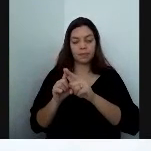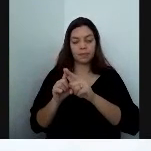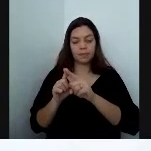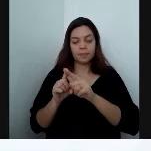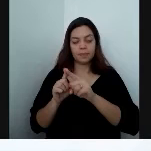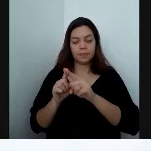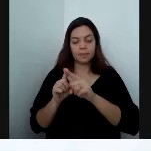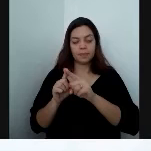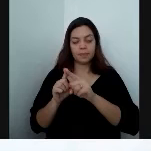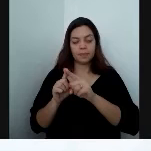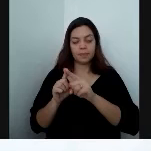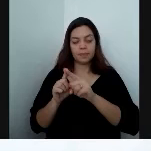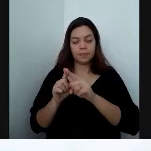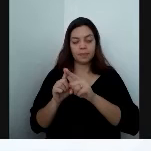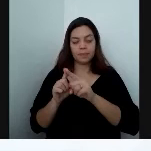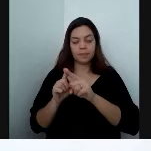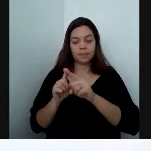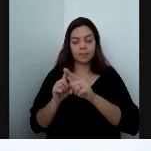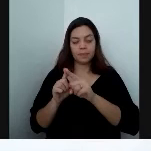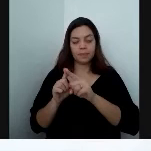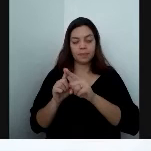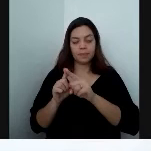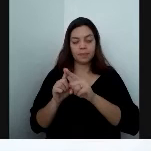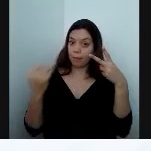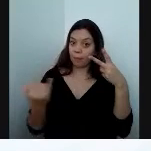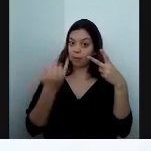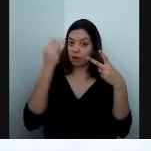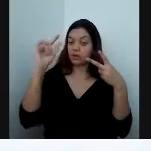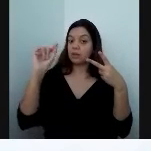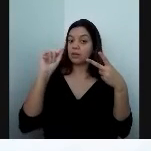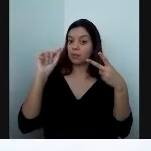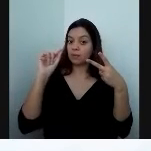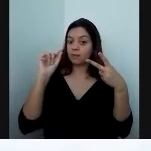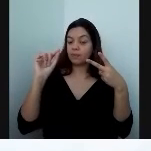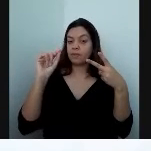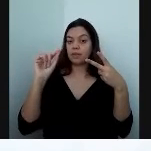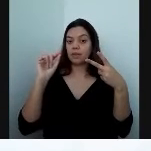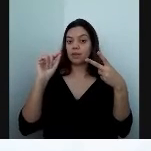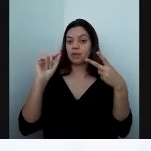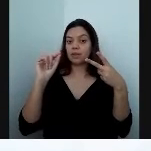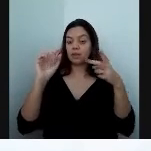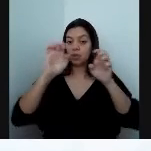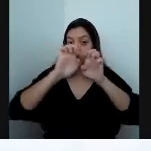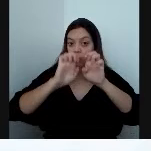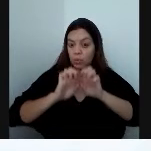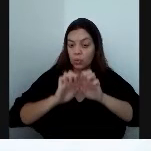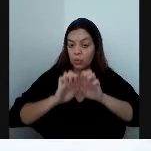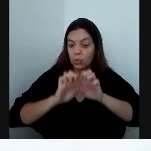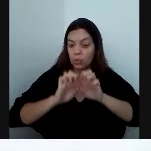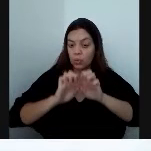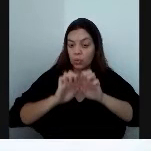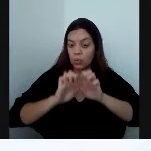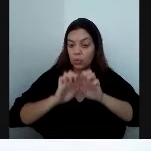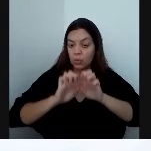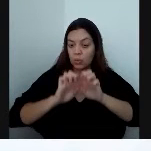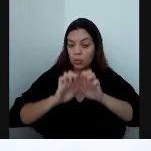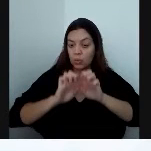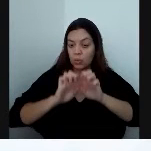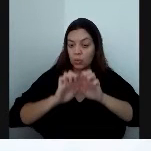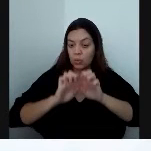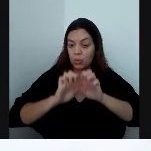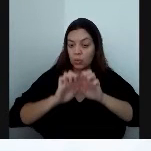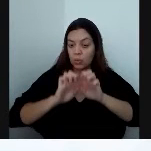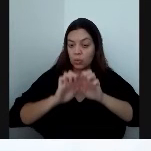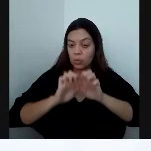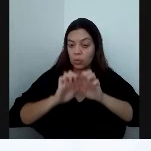infraestrutura. Isso aí é uma coisa chave, assim, que pouca gente sabe, né,